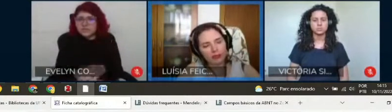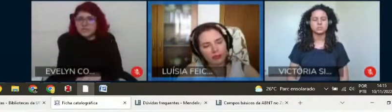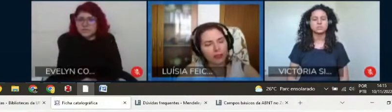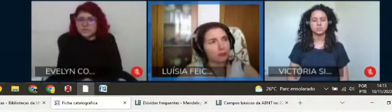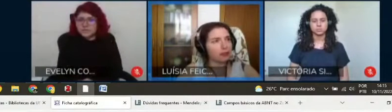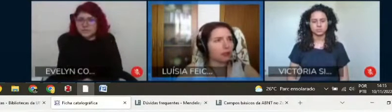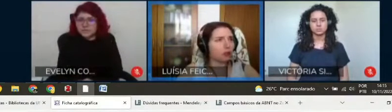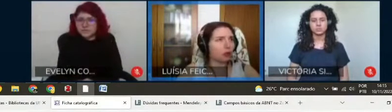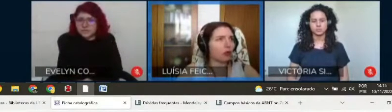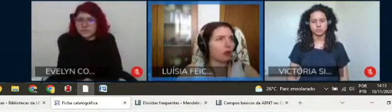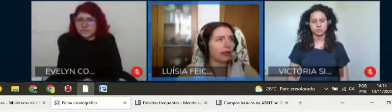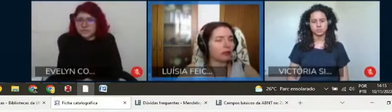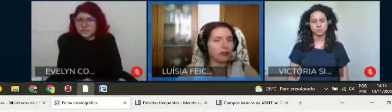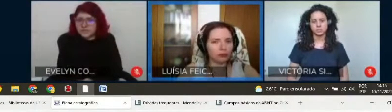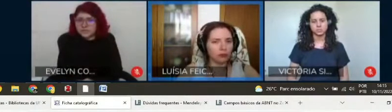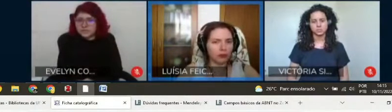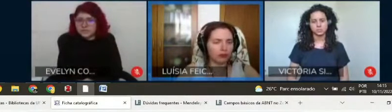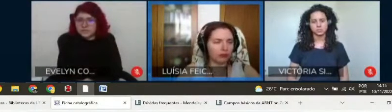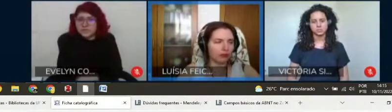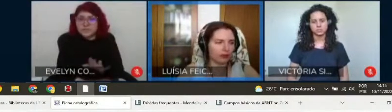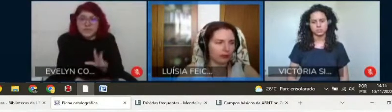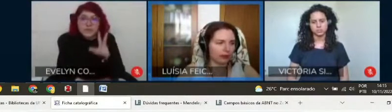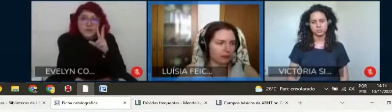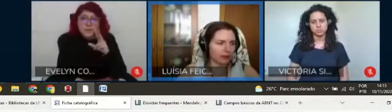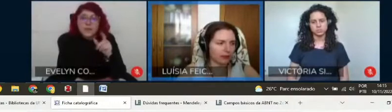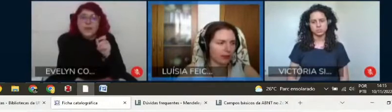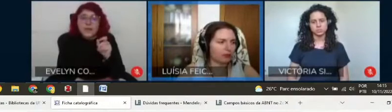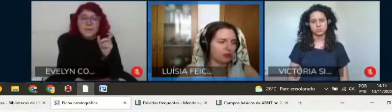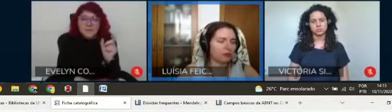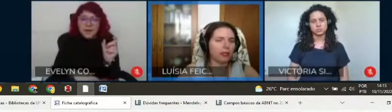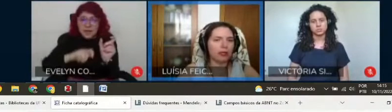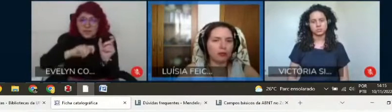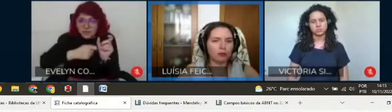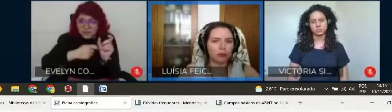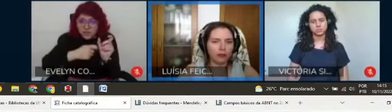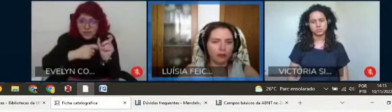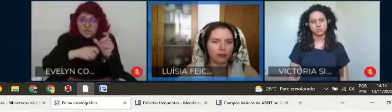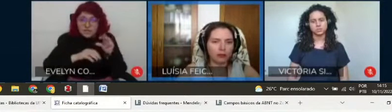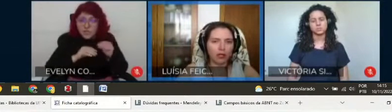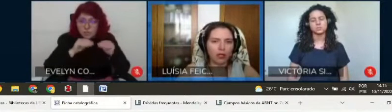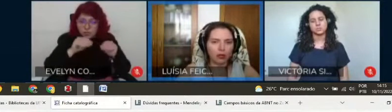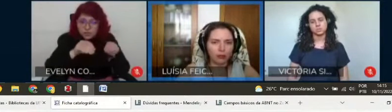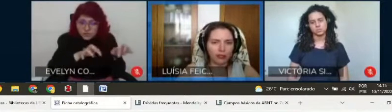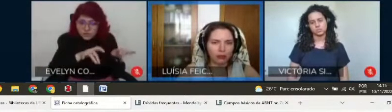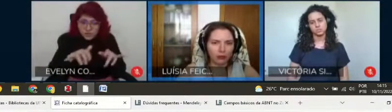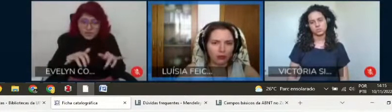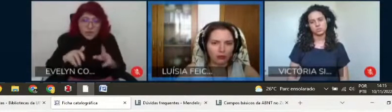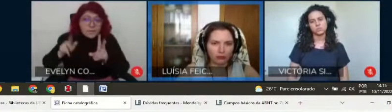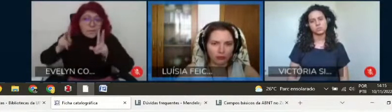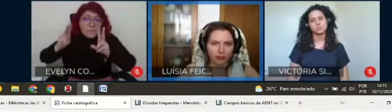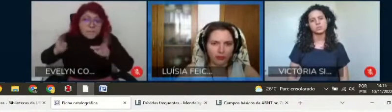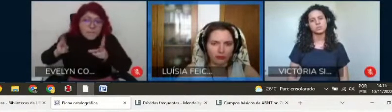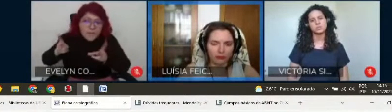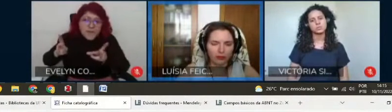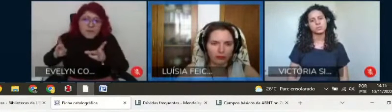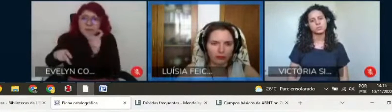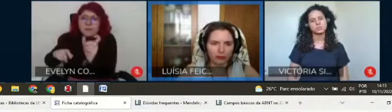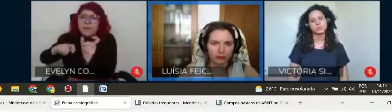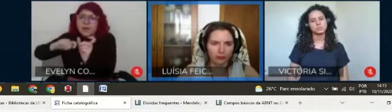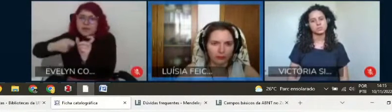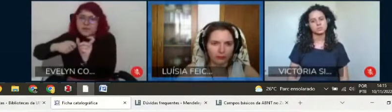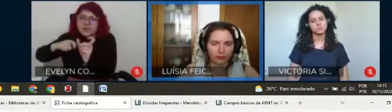ideal é que sejam as mesmas que tu colocou lá no resumo, que a gente vai ver mais à frente, que também é um elemento obrigatório do trabalho